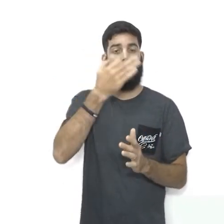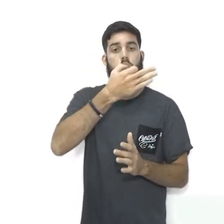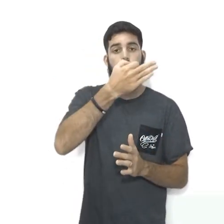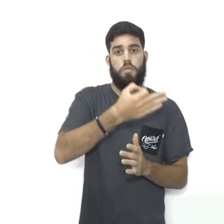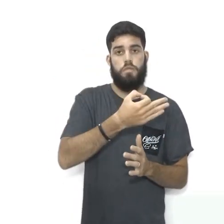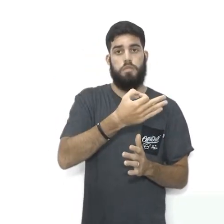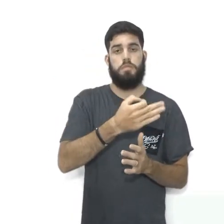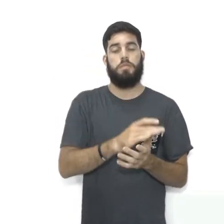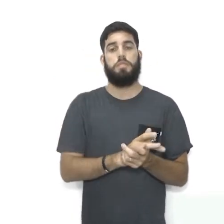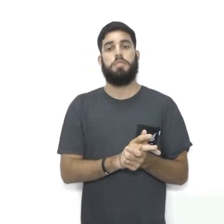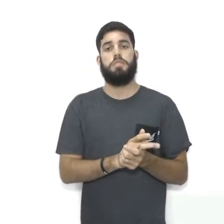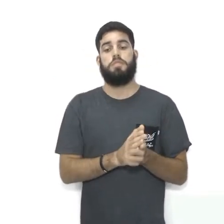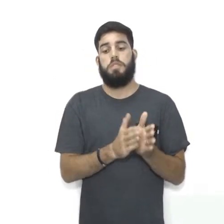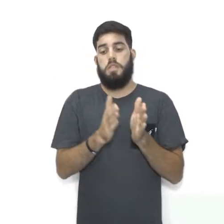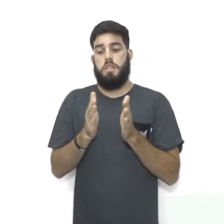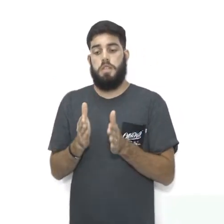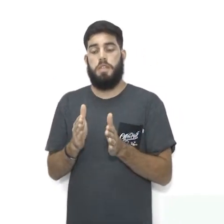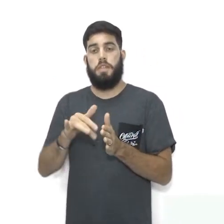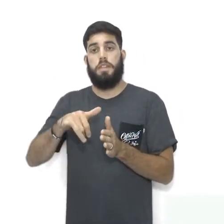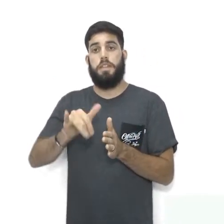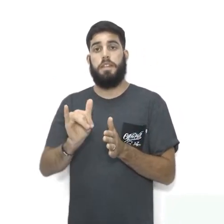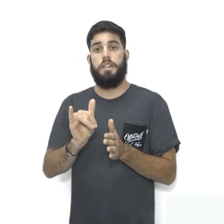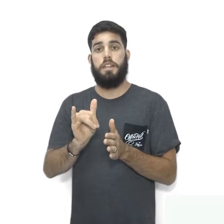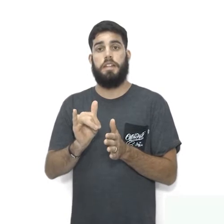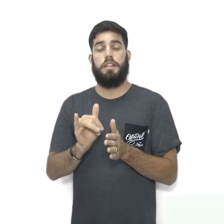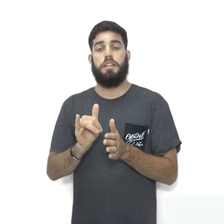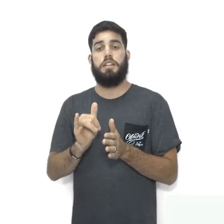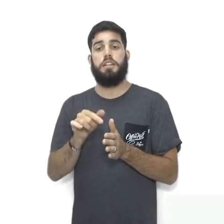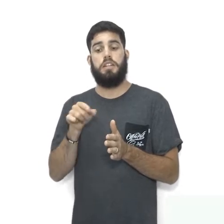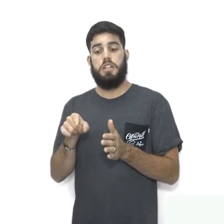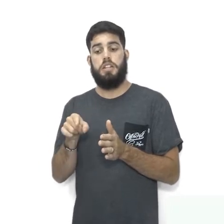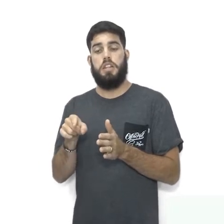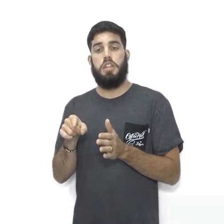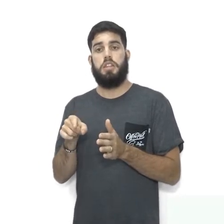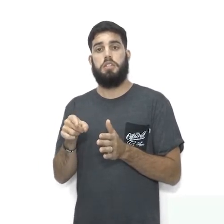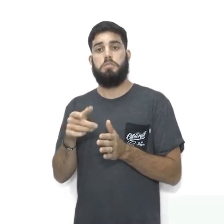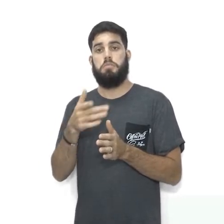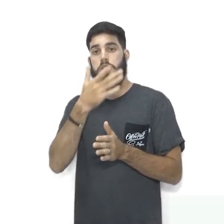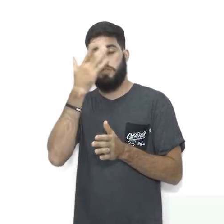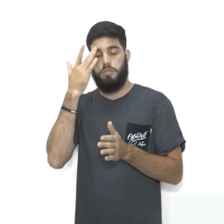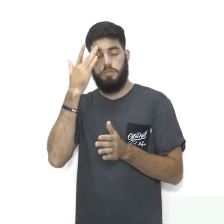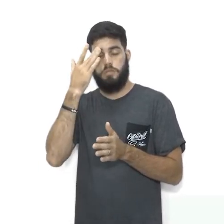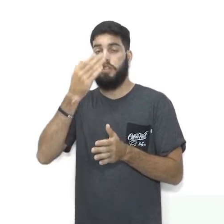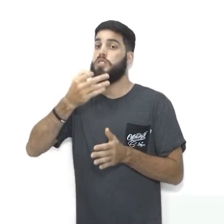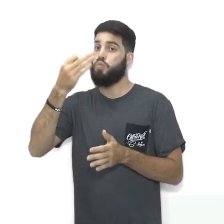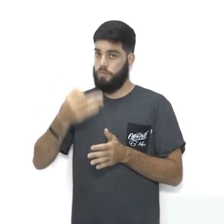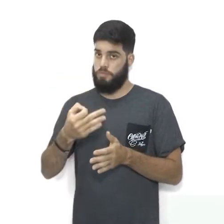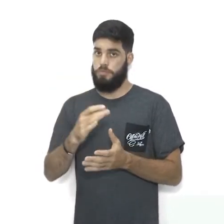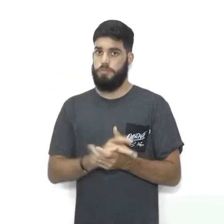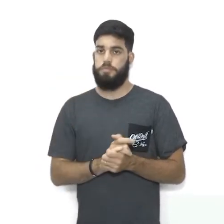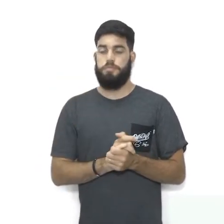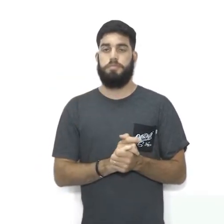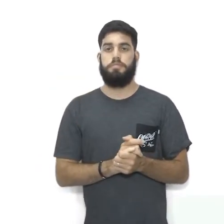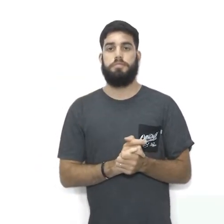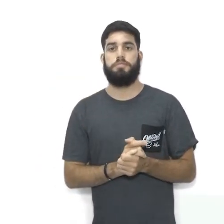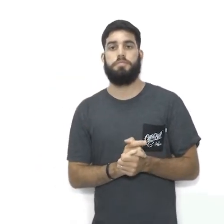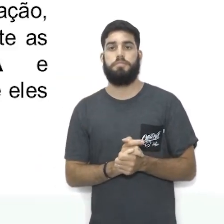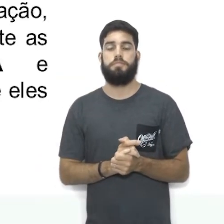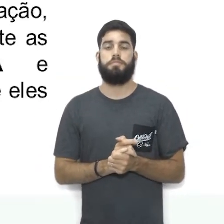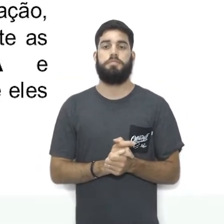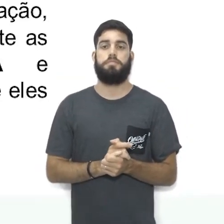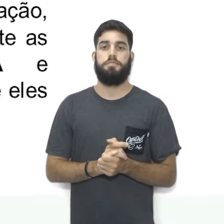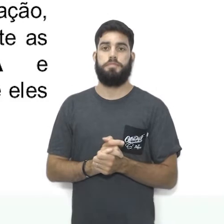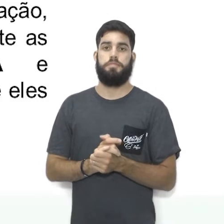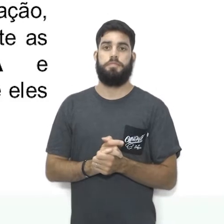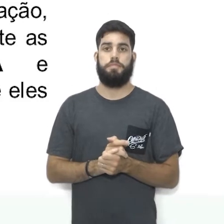recuperados, e a letra Y irá informar o número de casos confirmados. A